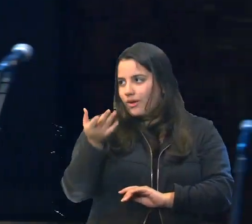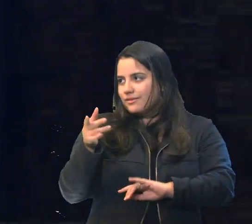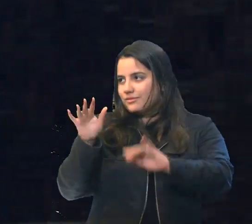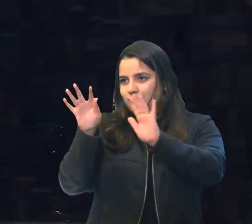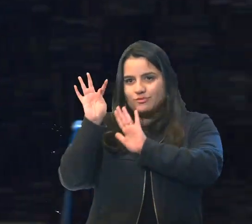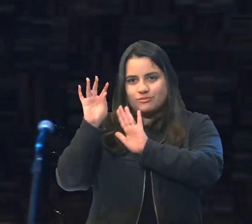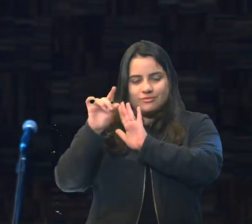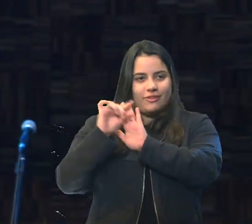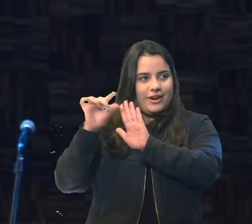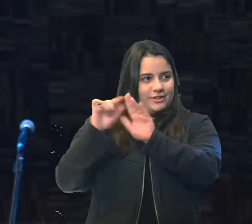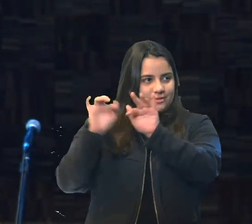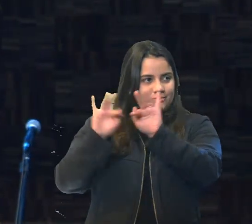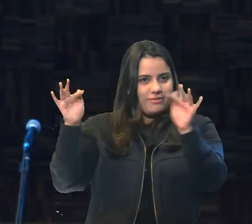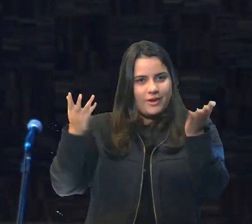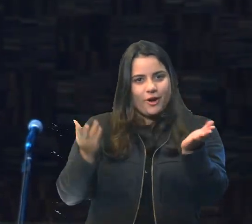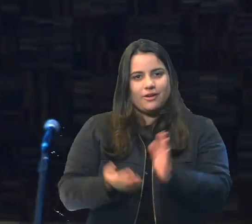criatura.